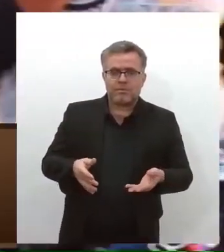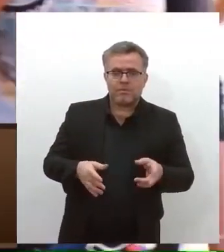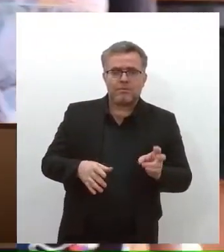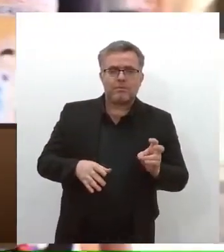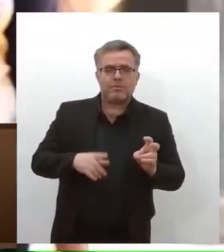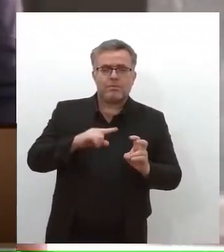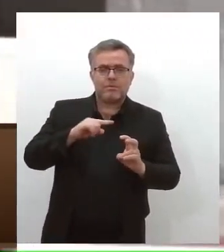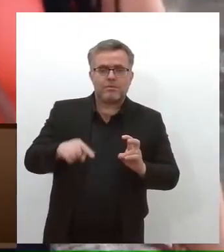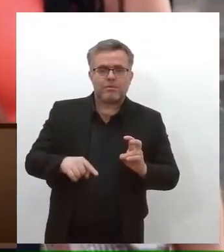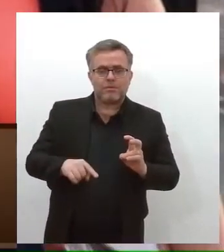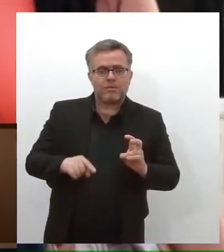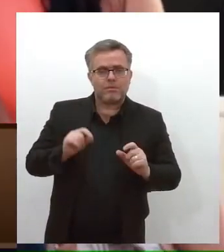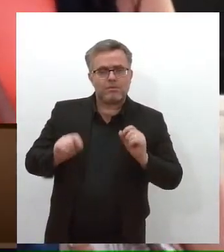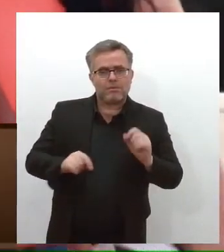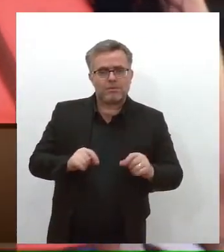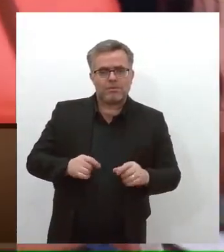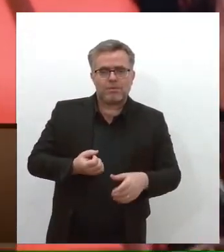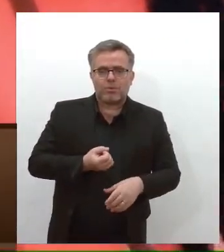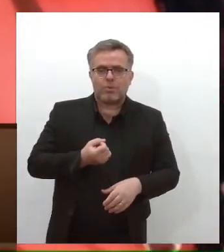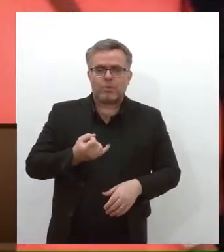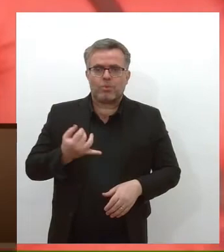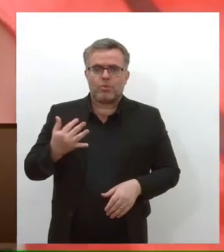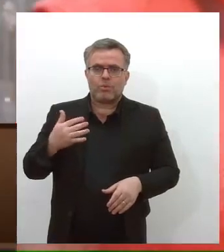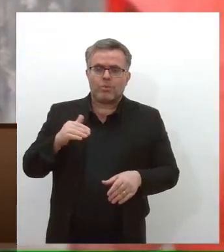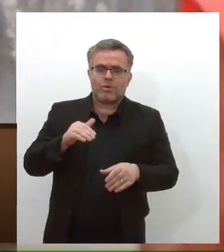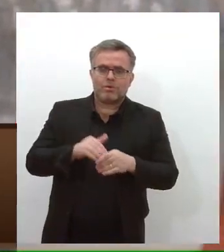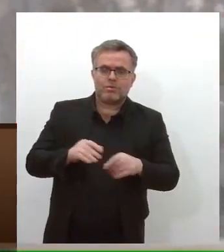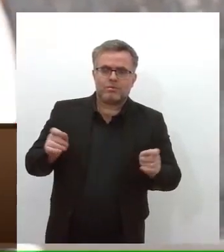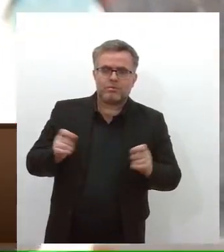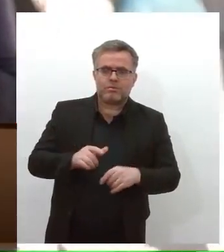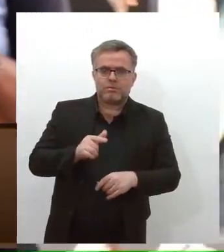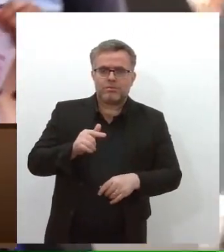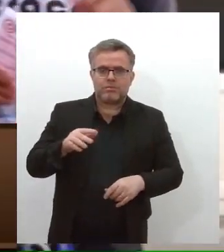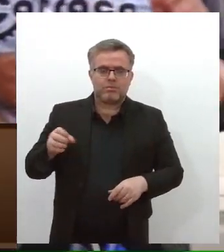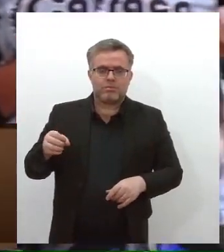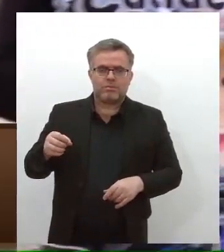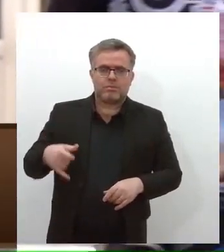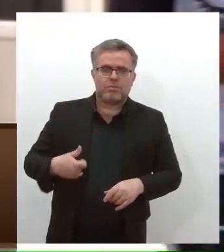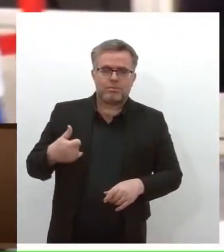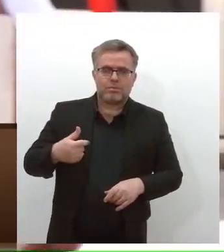de eleitores com 70 anos ou mais no Brasil aumentou em